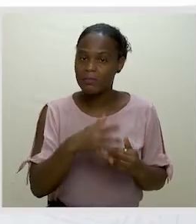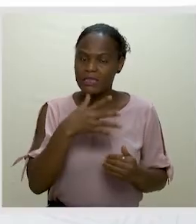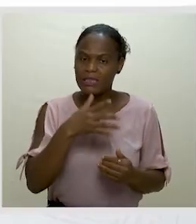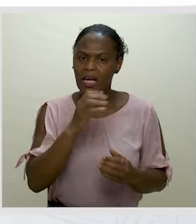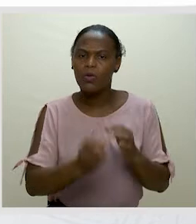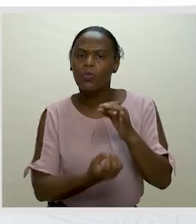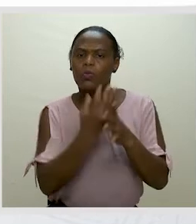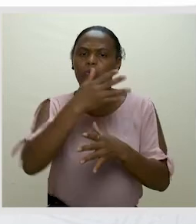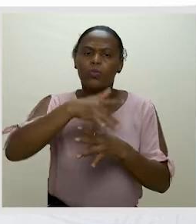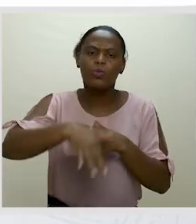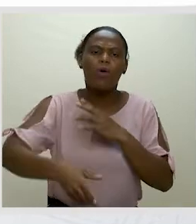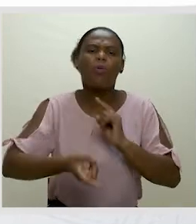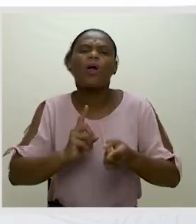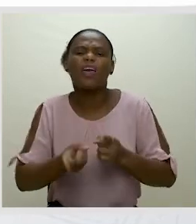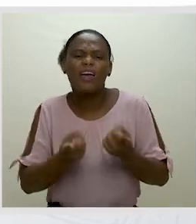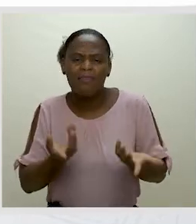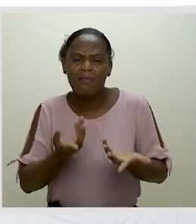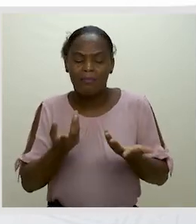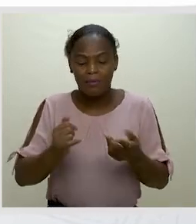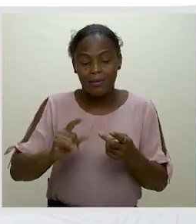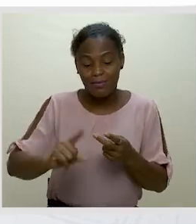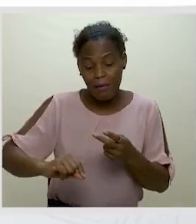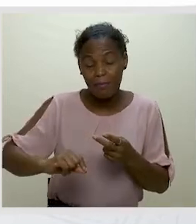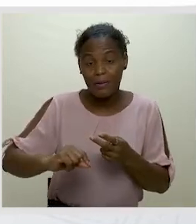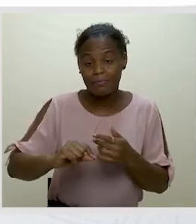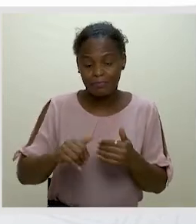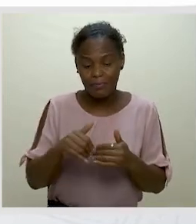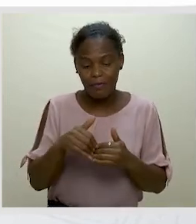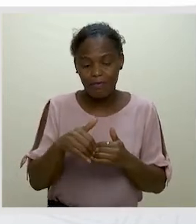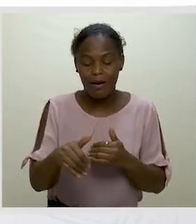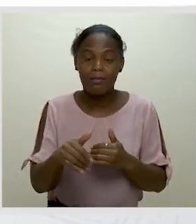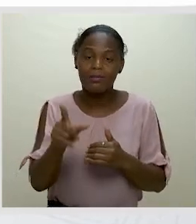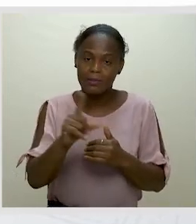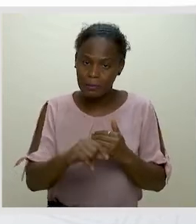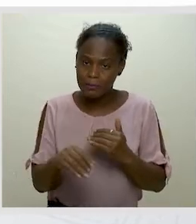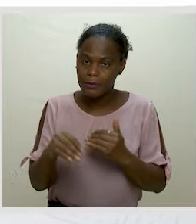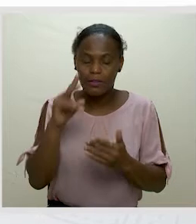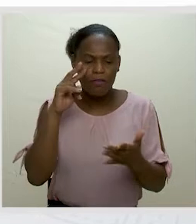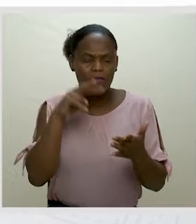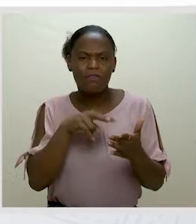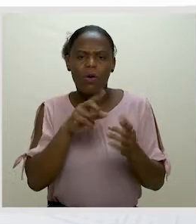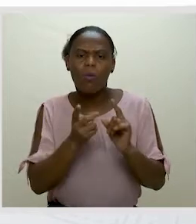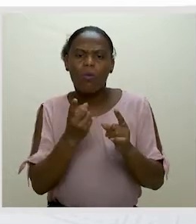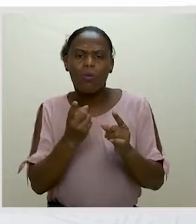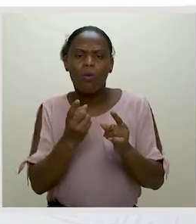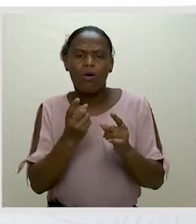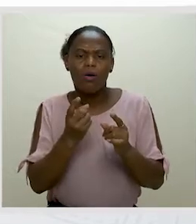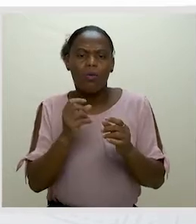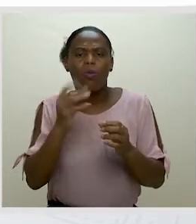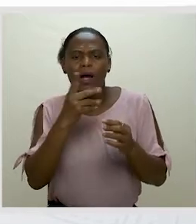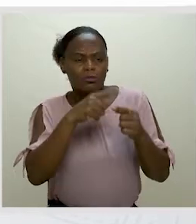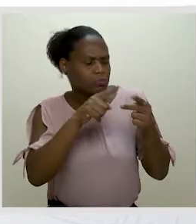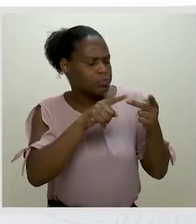vamos definir vulcão, vamos ver o que é um vulcão, e vamos, igualmente, identificar